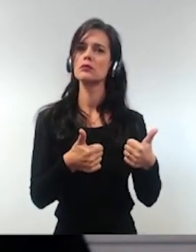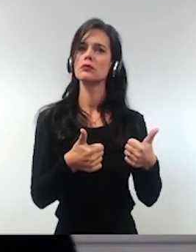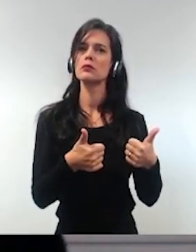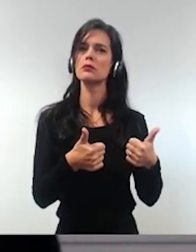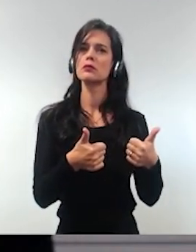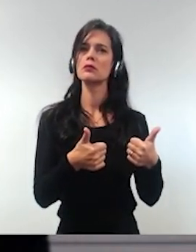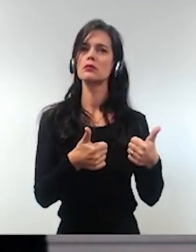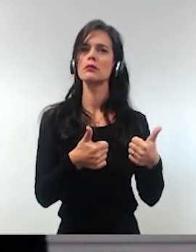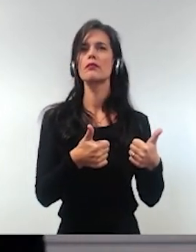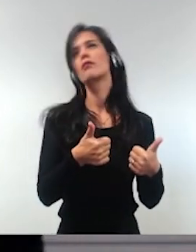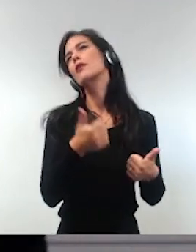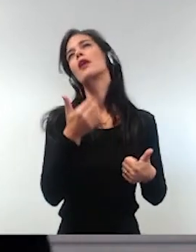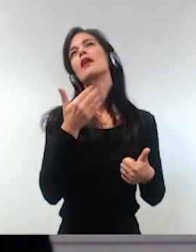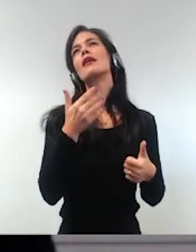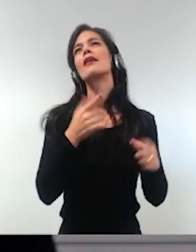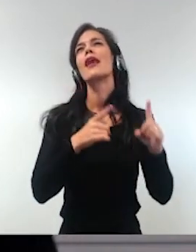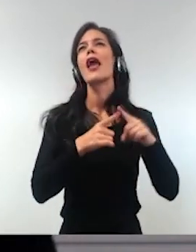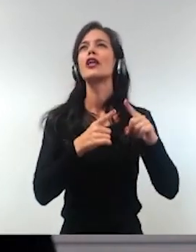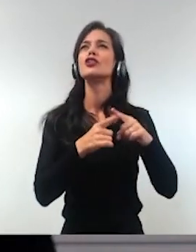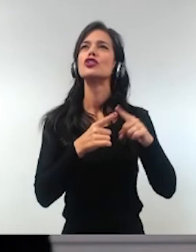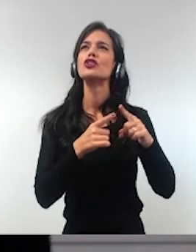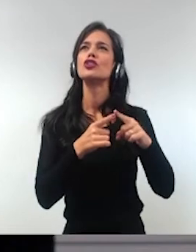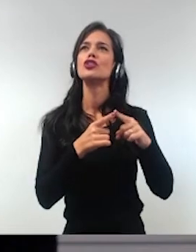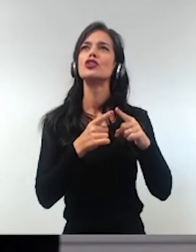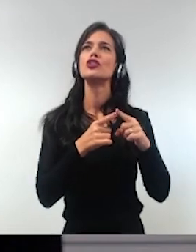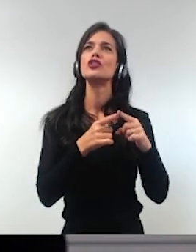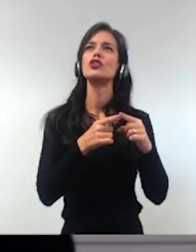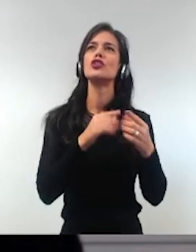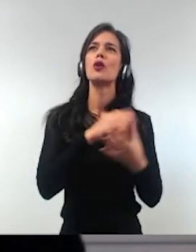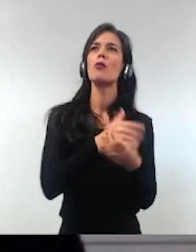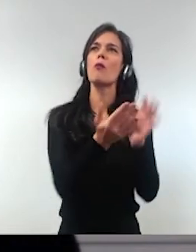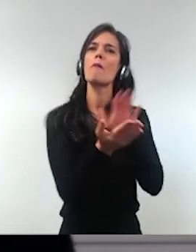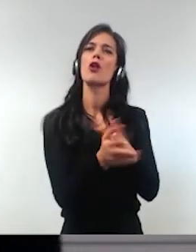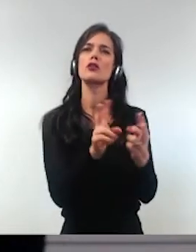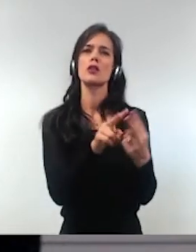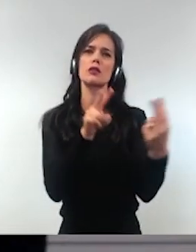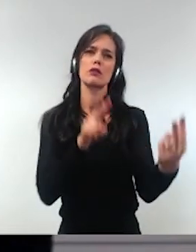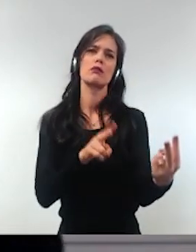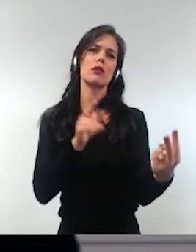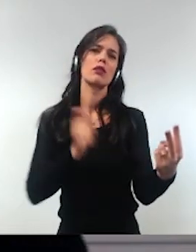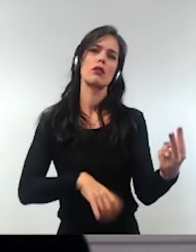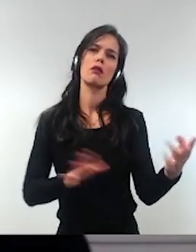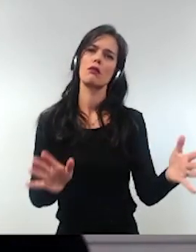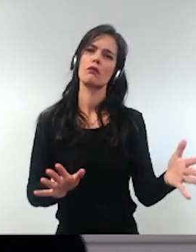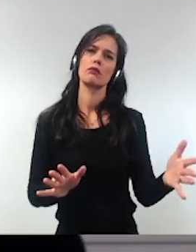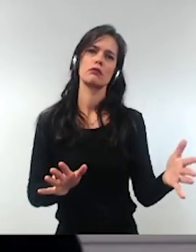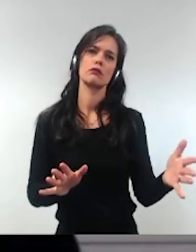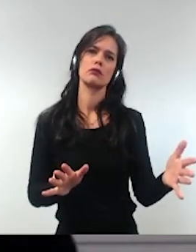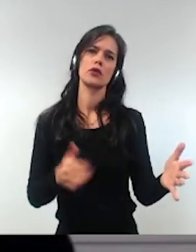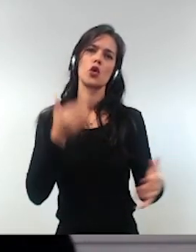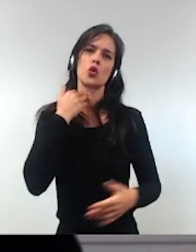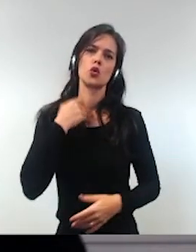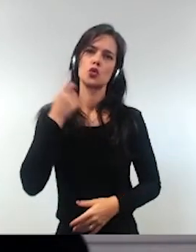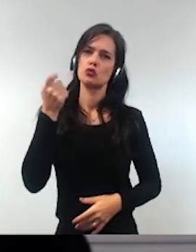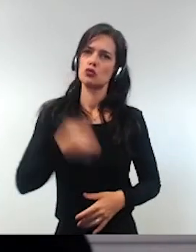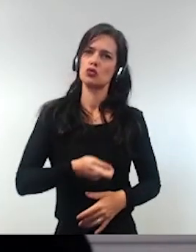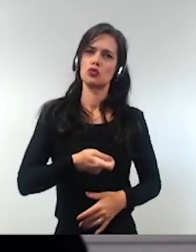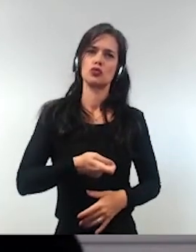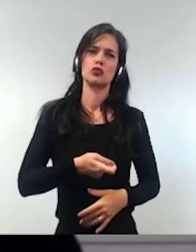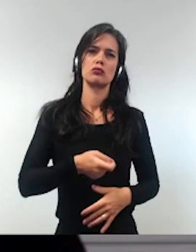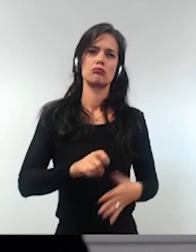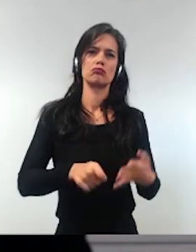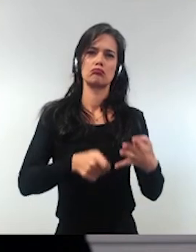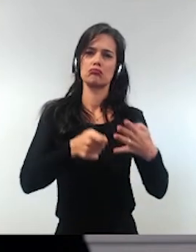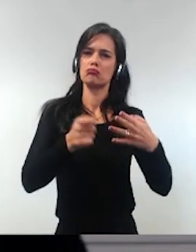se cria tipo um meio processo virtual e as coisas estão funcionando. O juiz sentencia, encaminha para a execução e